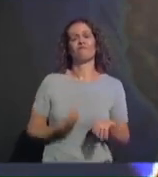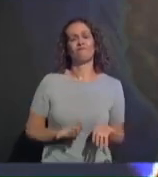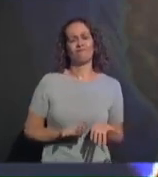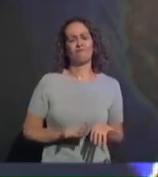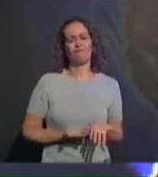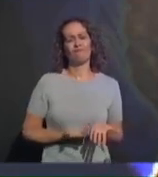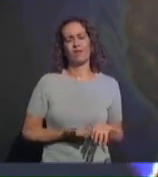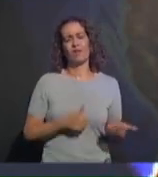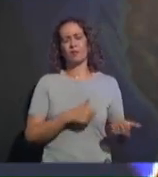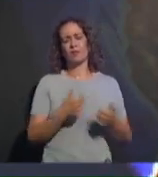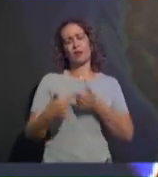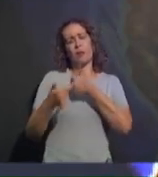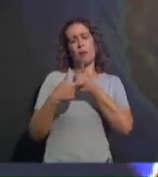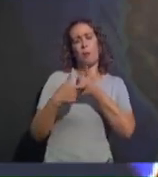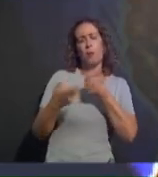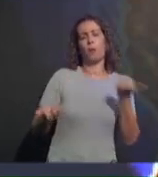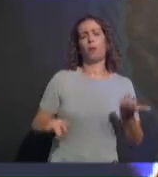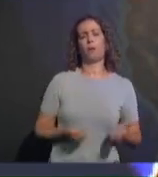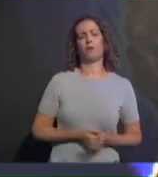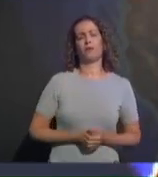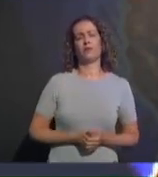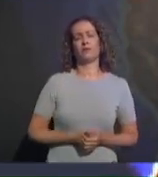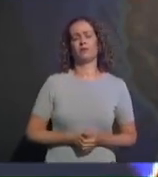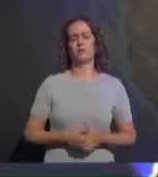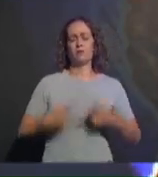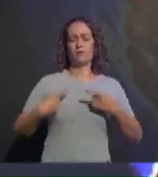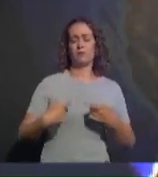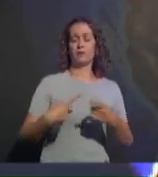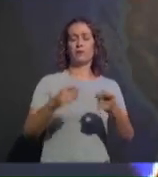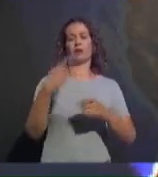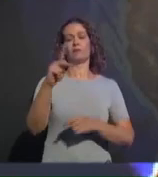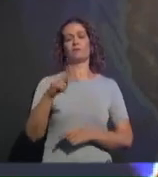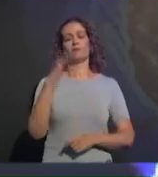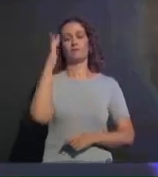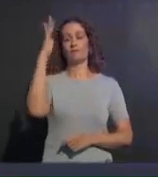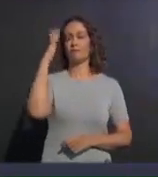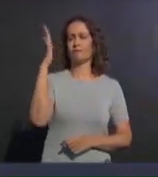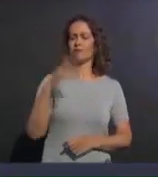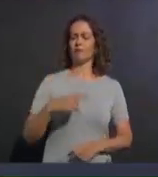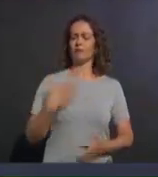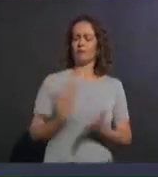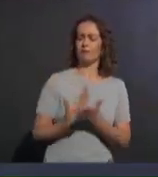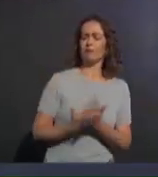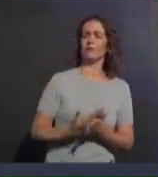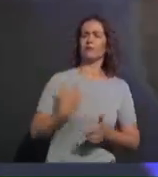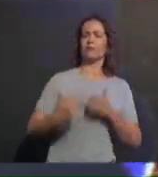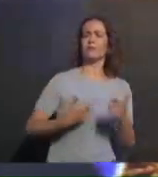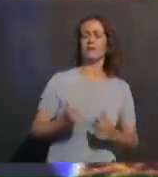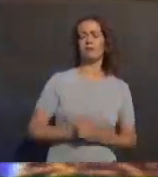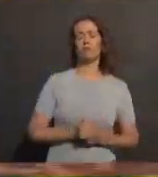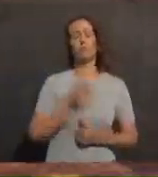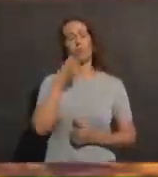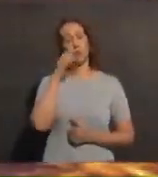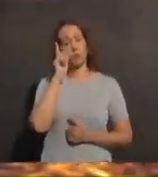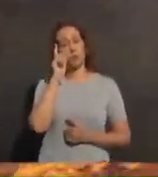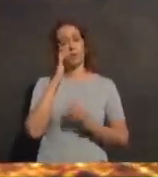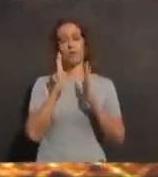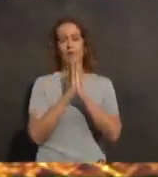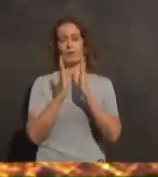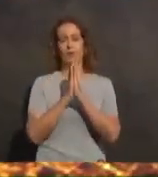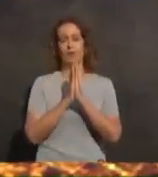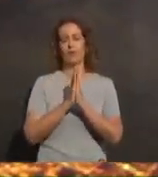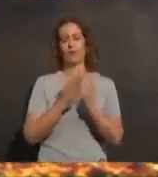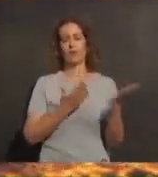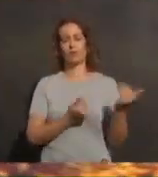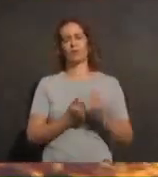Curta-se, admire-se, ame-se. Batalhe pelos seus sonhos, trabalhe, estude. O que você quer estudar? Ontem eu orei com um jovem. Pastor, eu estou na